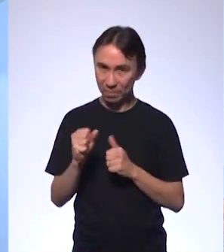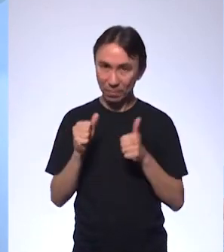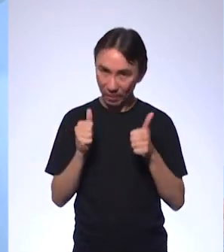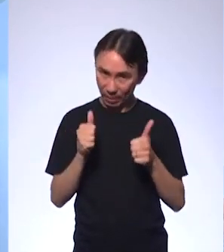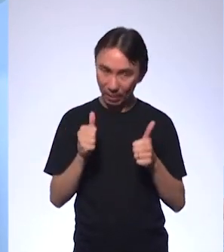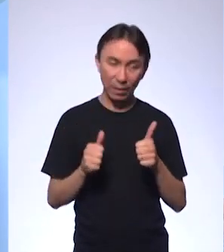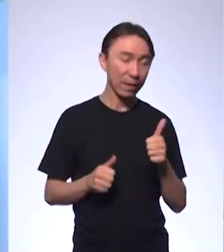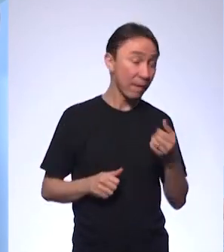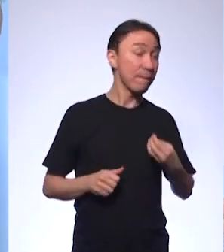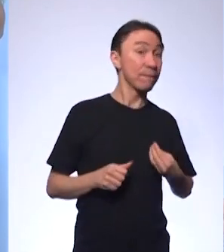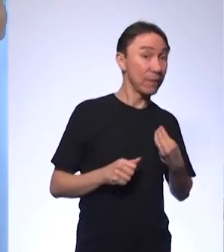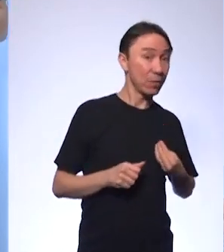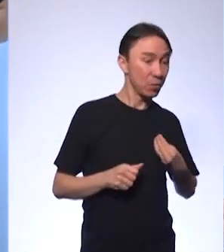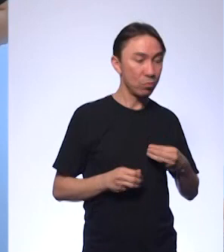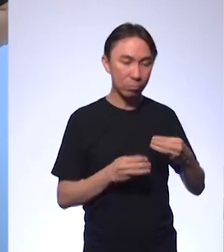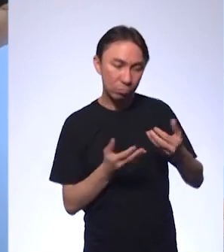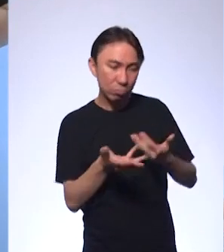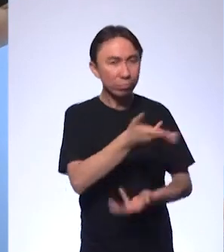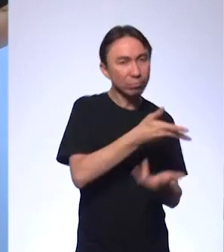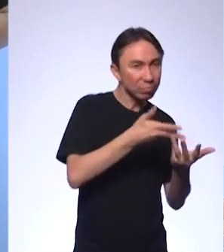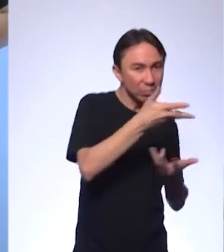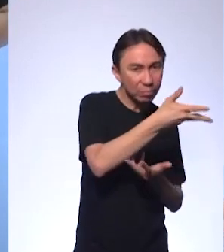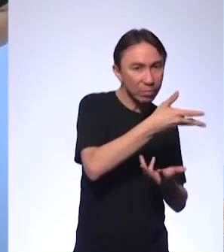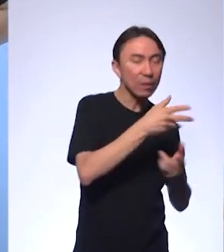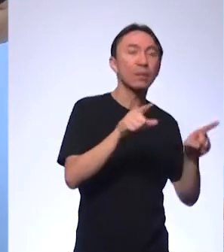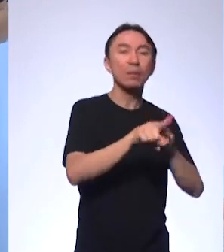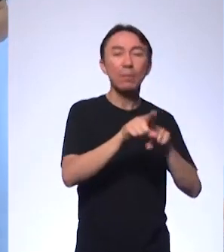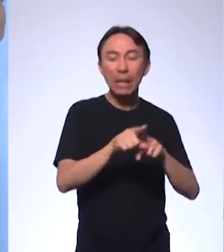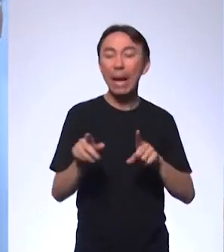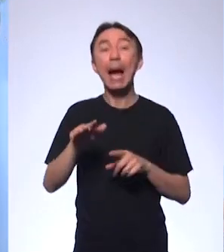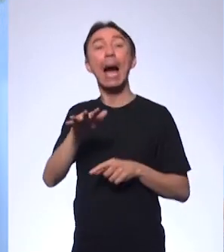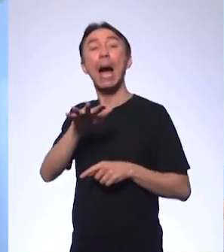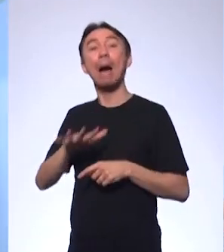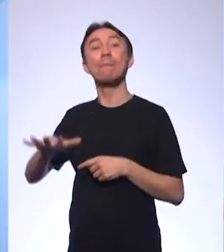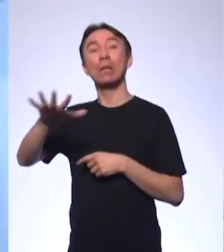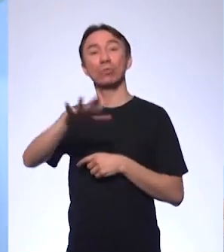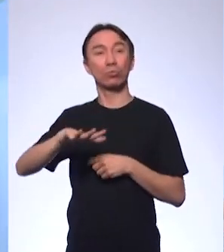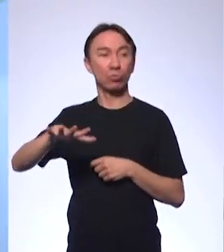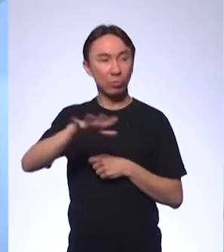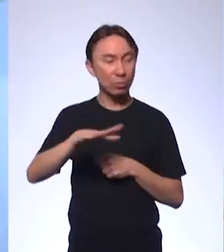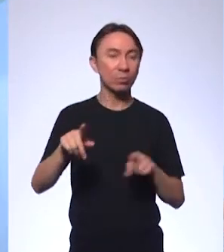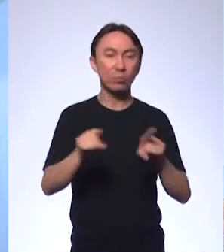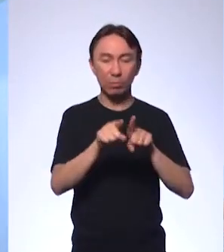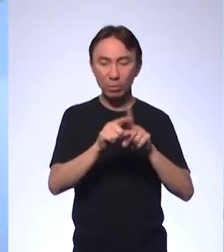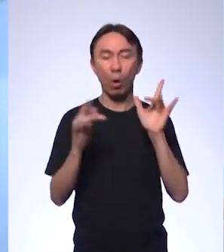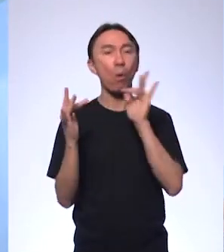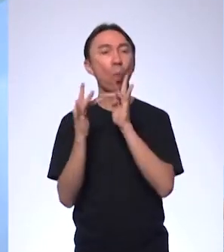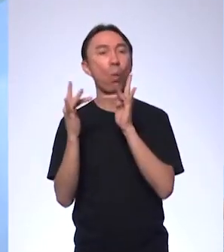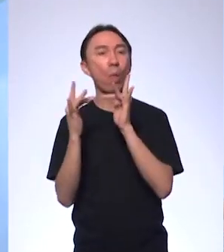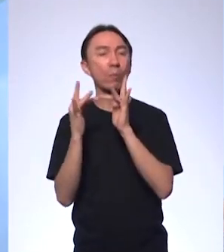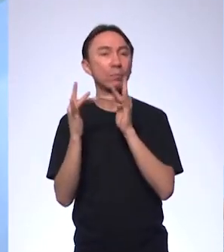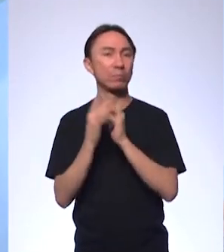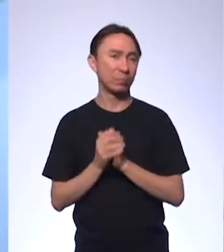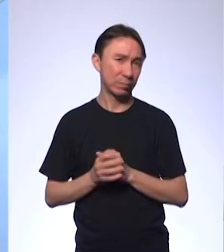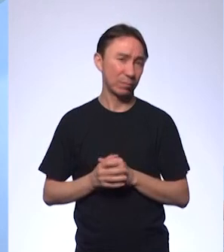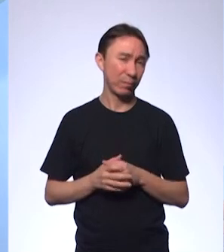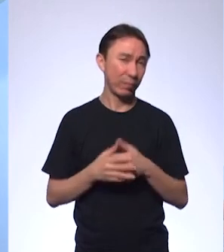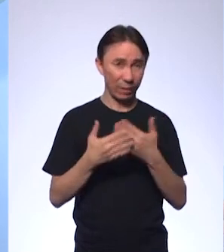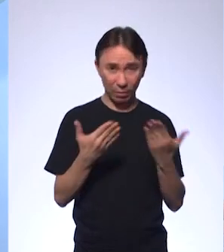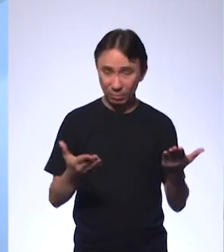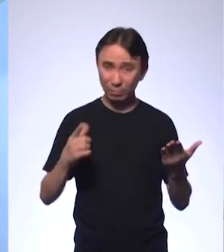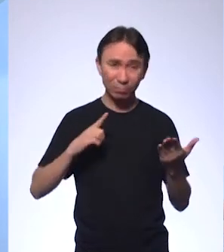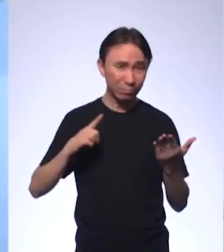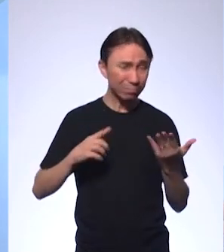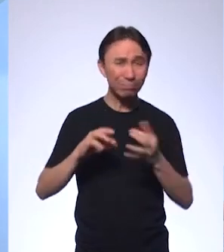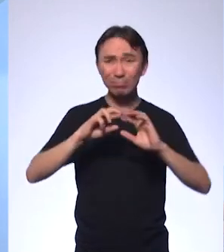com o ambiente que eles se encontram. Né? Então, a gente depende de diversos fatores aí, desses fatores abióticos. Né? Então, eles vão